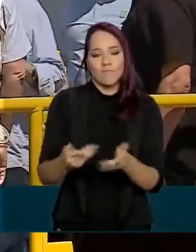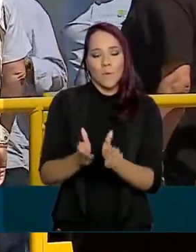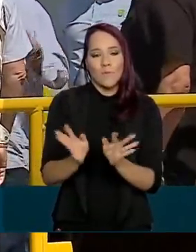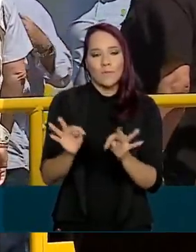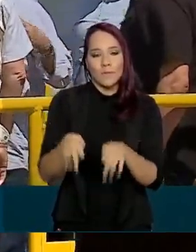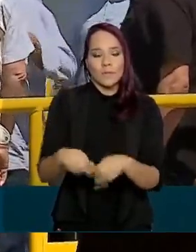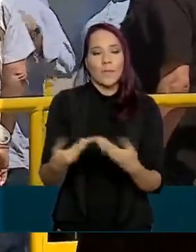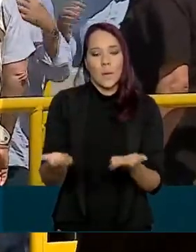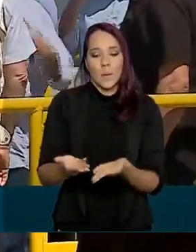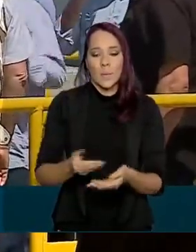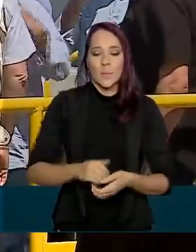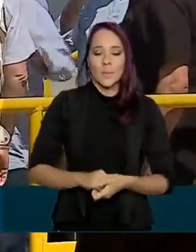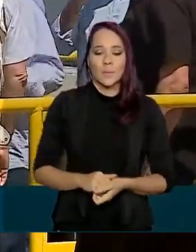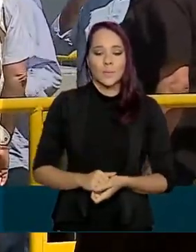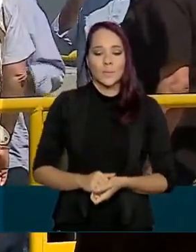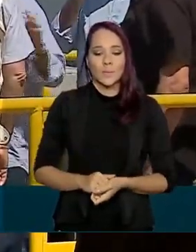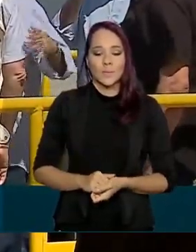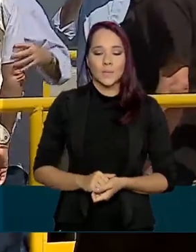momento